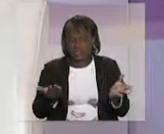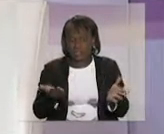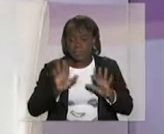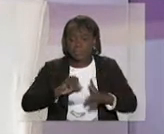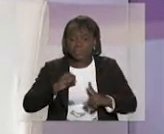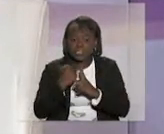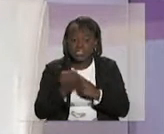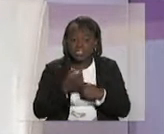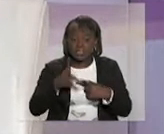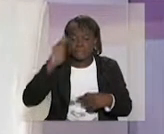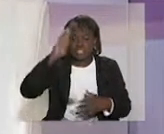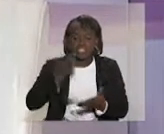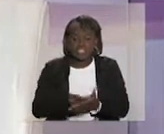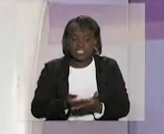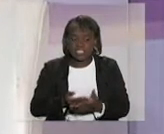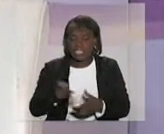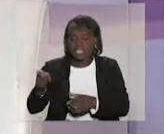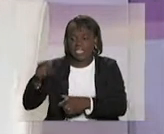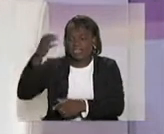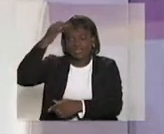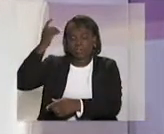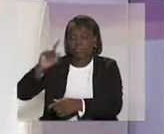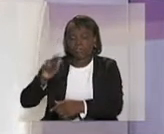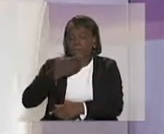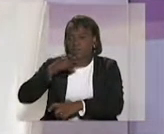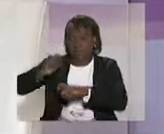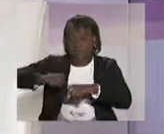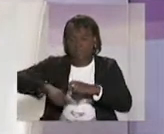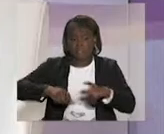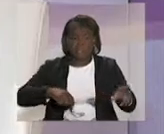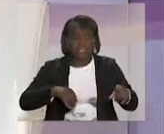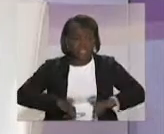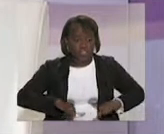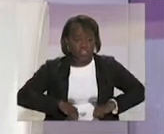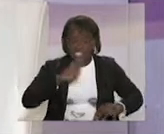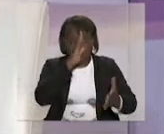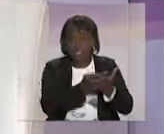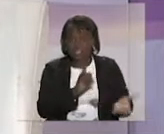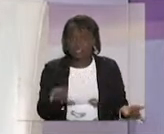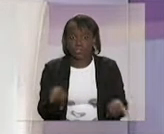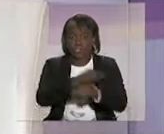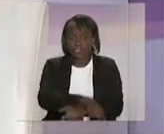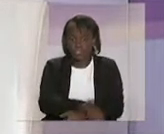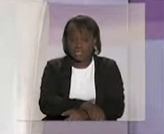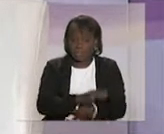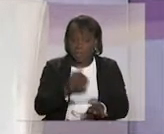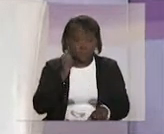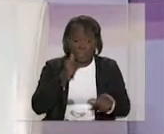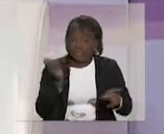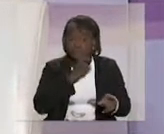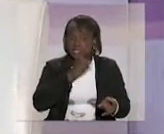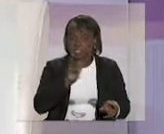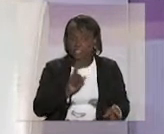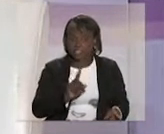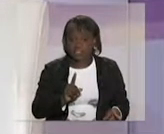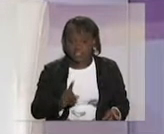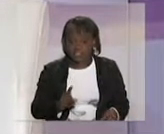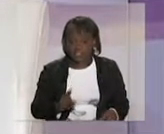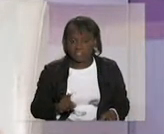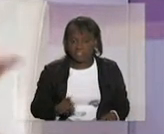sociedade sempre tende a acreditar mais na inocência do agressor do que no relato da vítima, apesar dos números mostrarem que as vítimas não mentem sobre